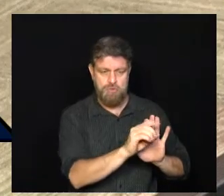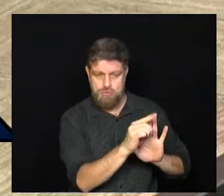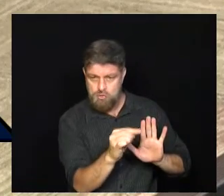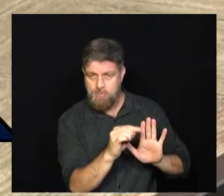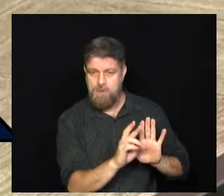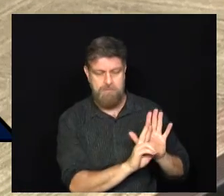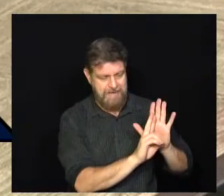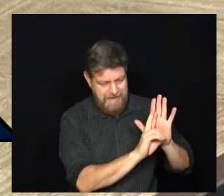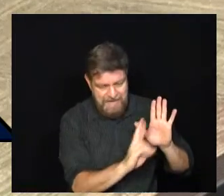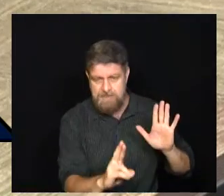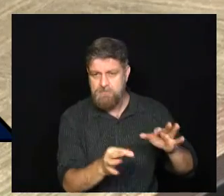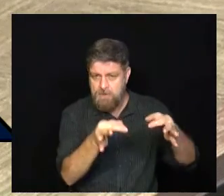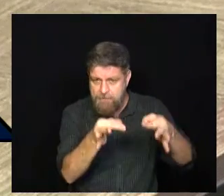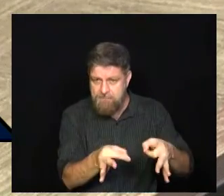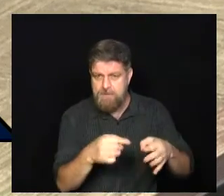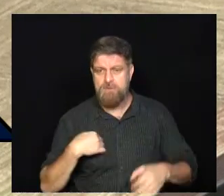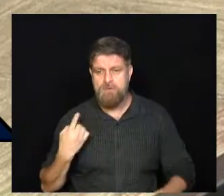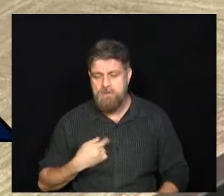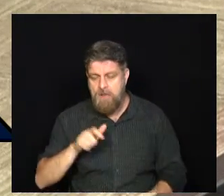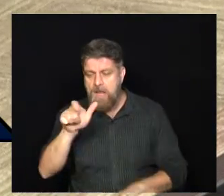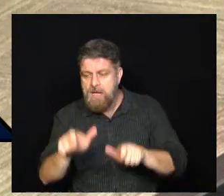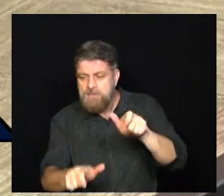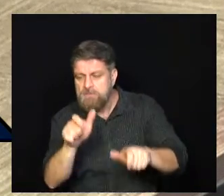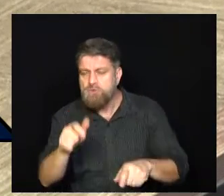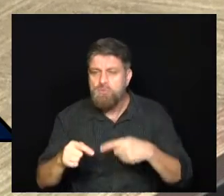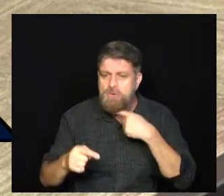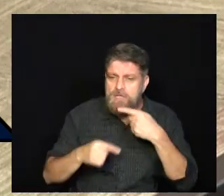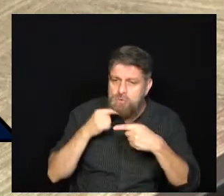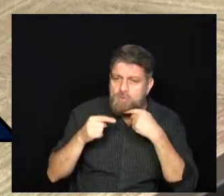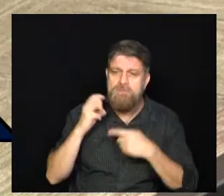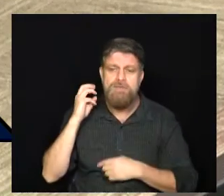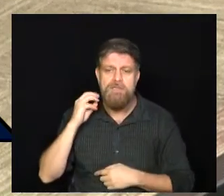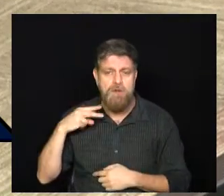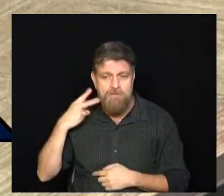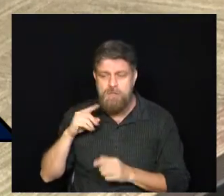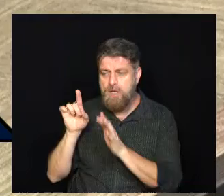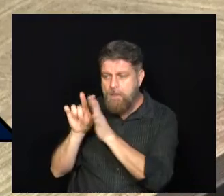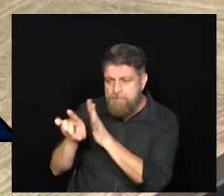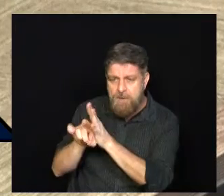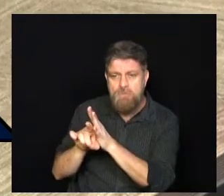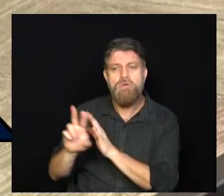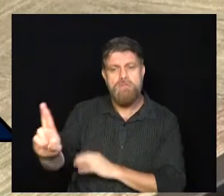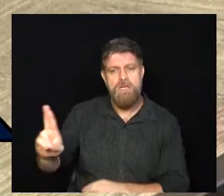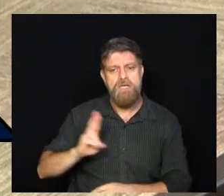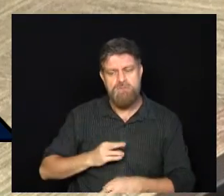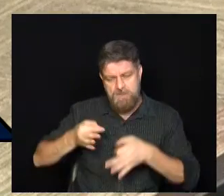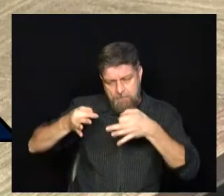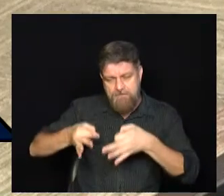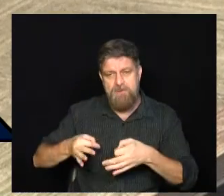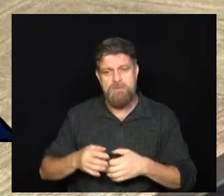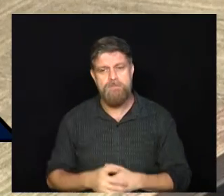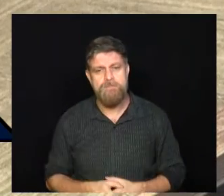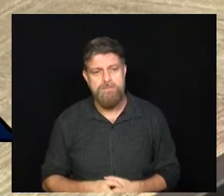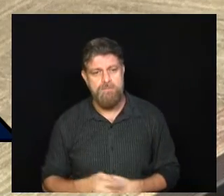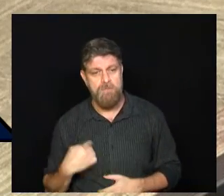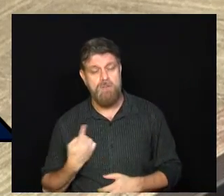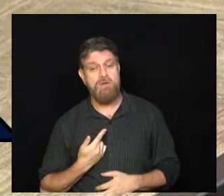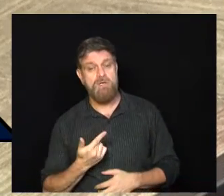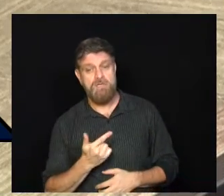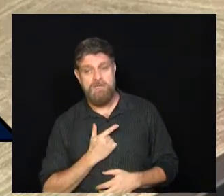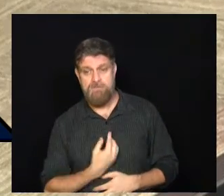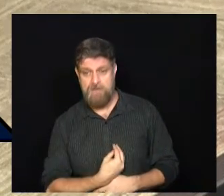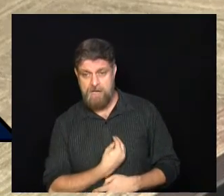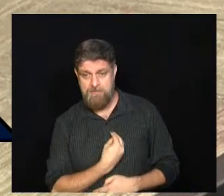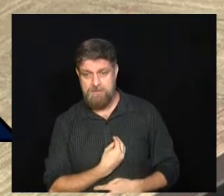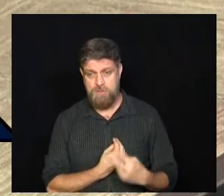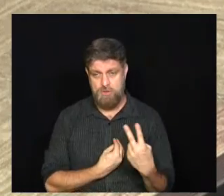atendido aos nossos espectadores, aos nossos vereadores e tenha respondido à altura às perguntas deles. Nós tivemos a participação de